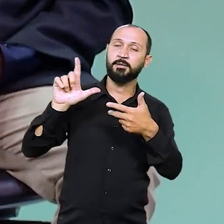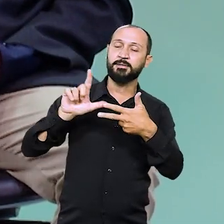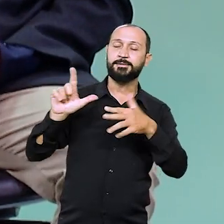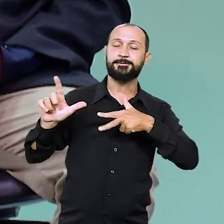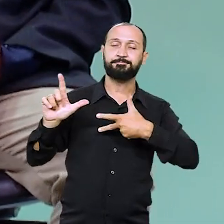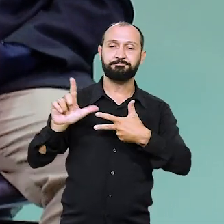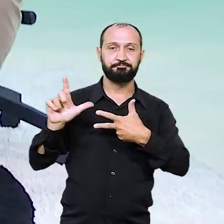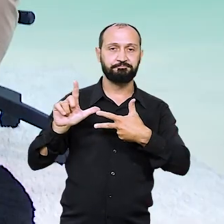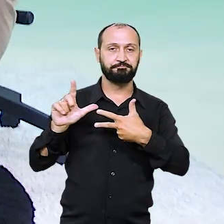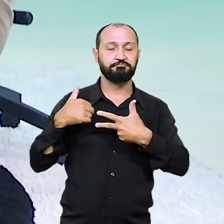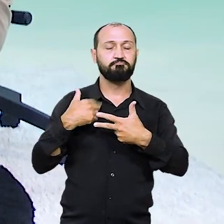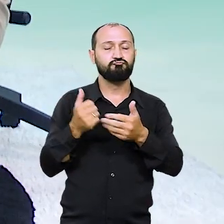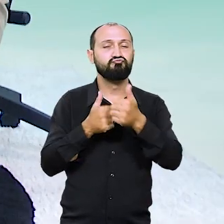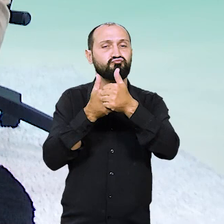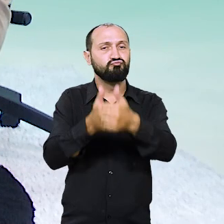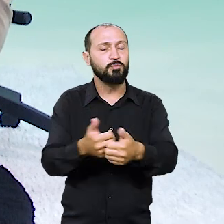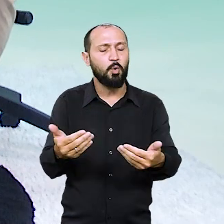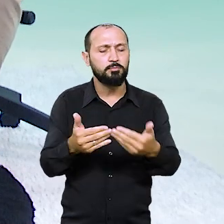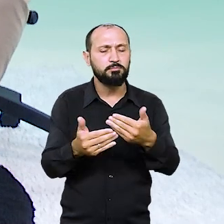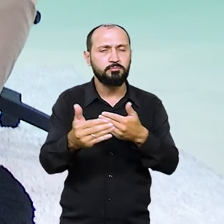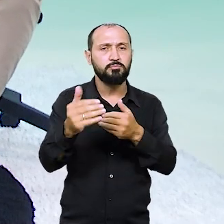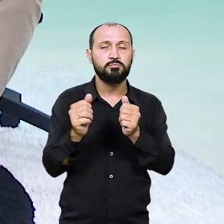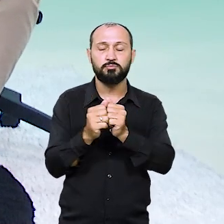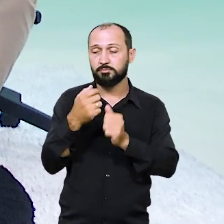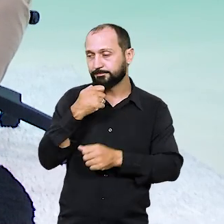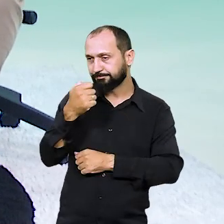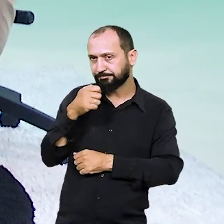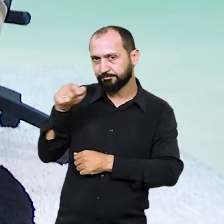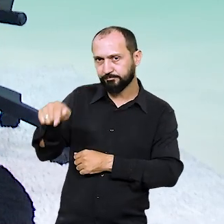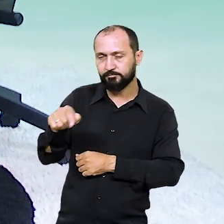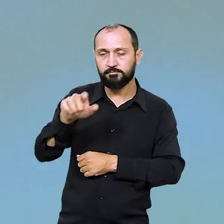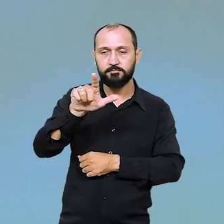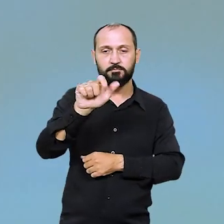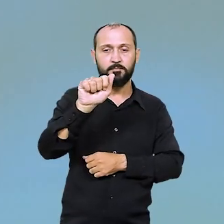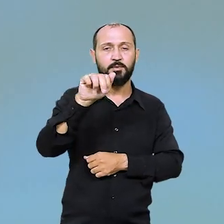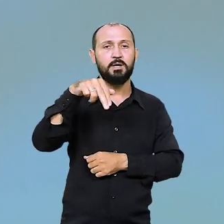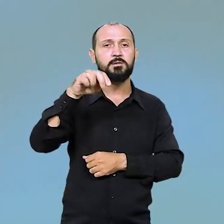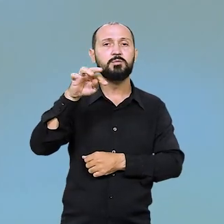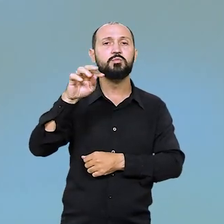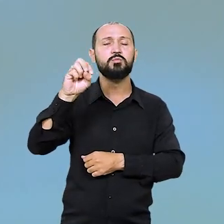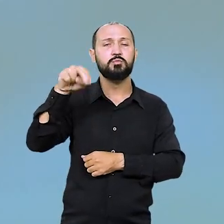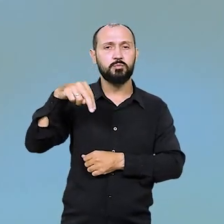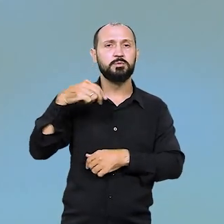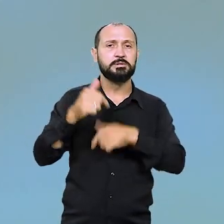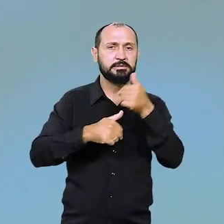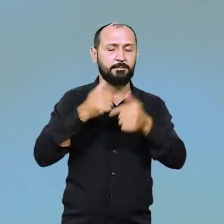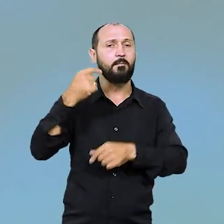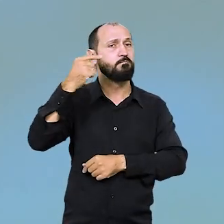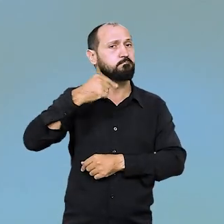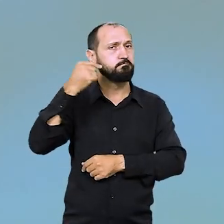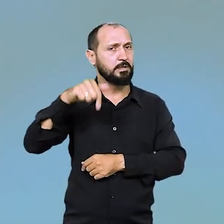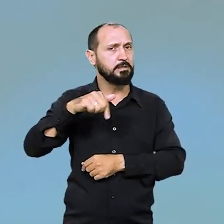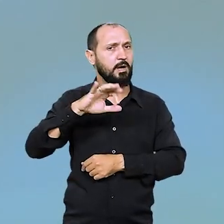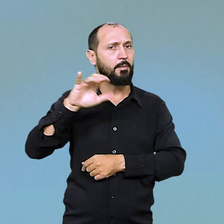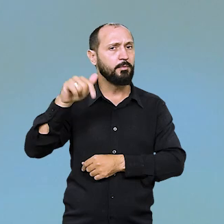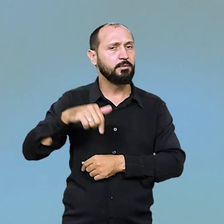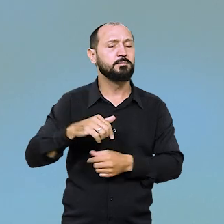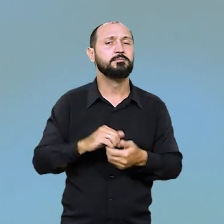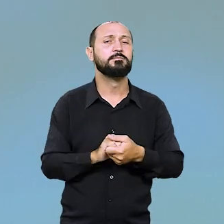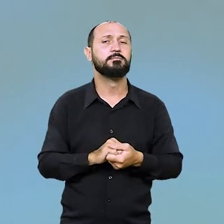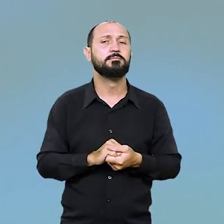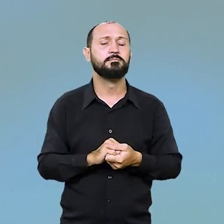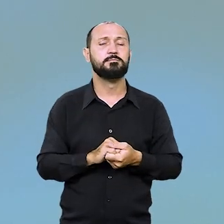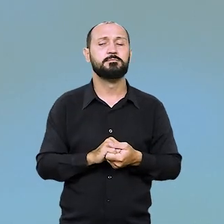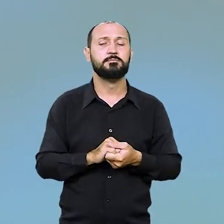do Executivo, né? Então seriam essas três vias, né, no Legislativo, Executivo e Judiciário. Muito bem, a gente está acompanhando hoje, aqui com o meu